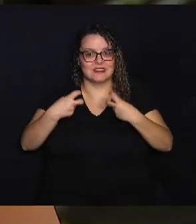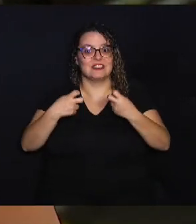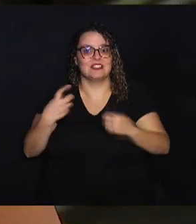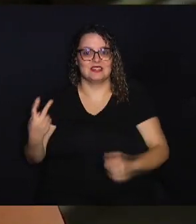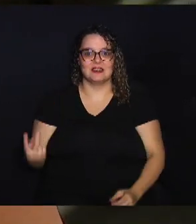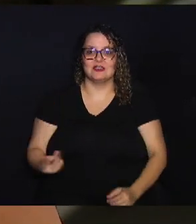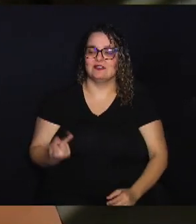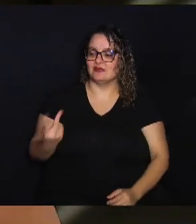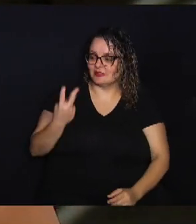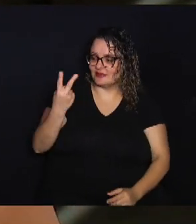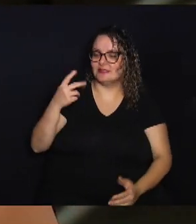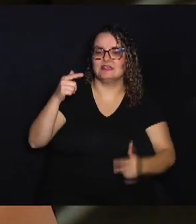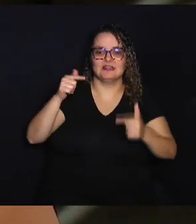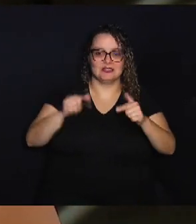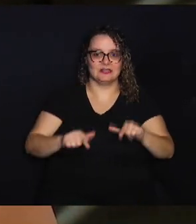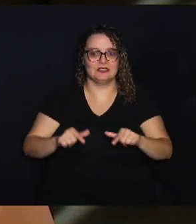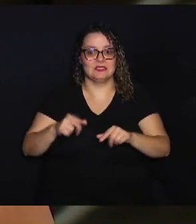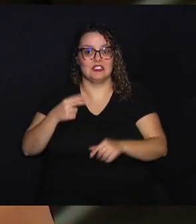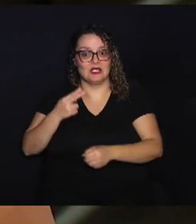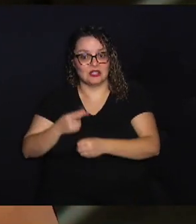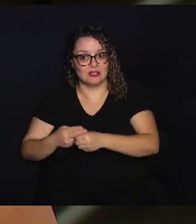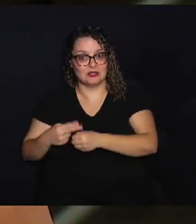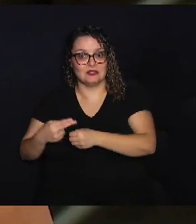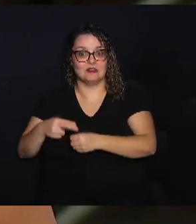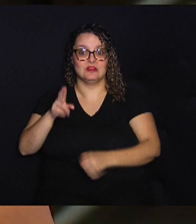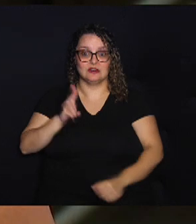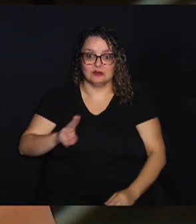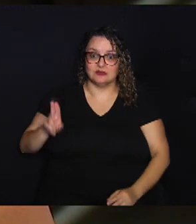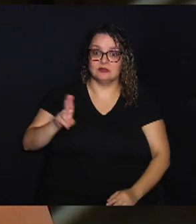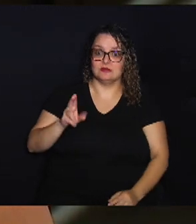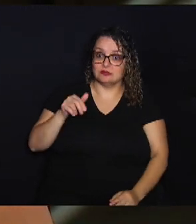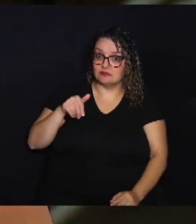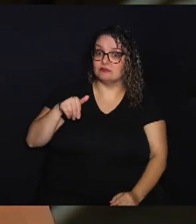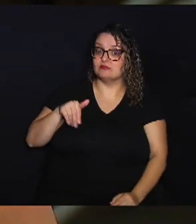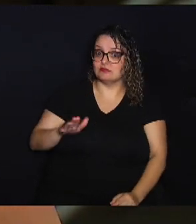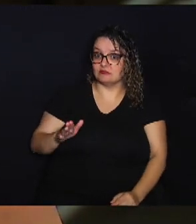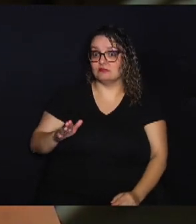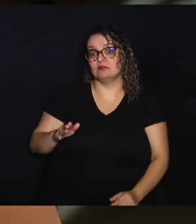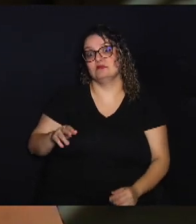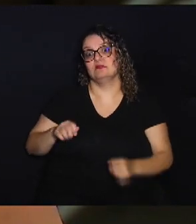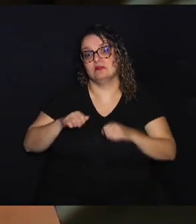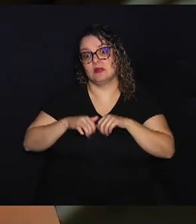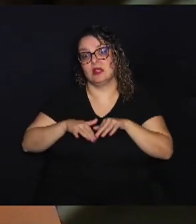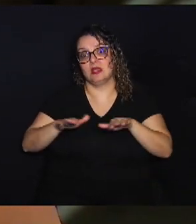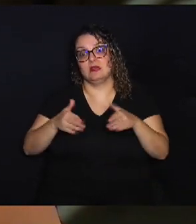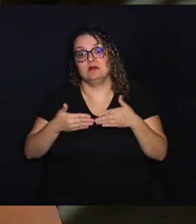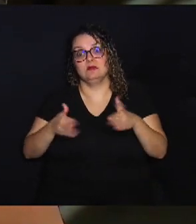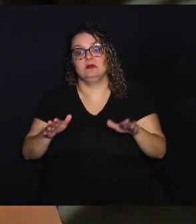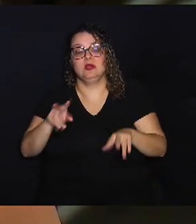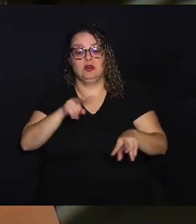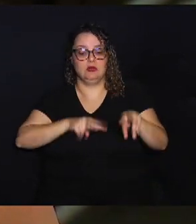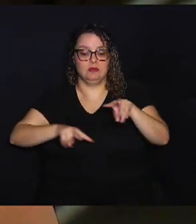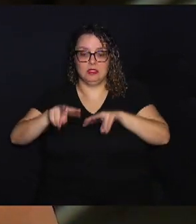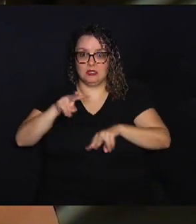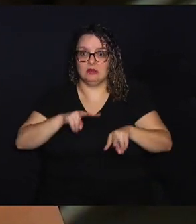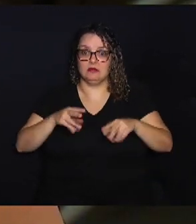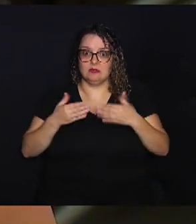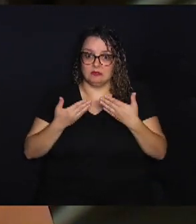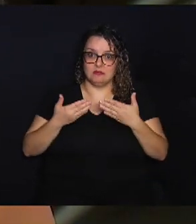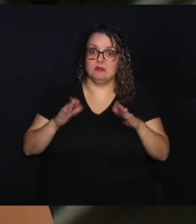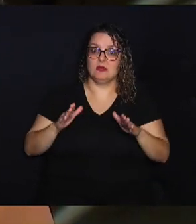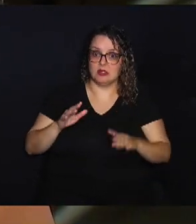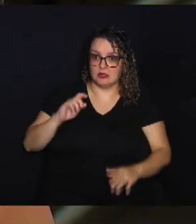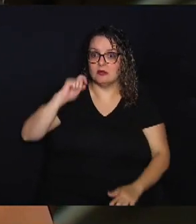espaço. A universidade está cada vez mais dando uma visibilidade para